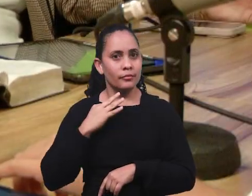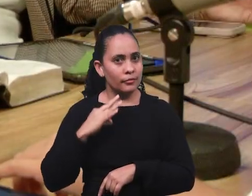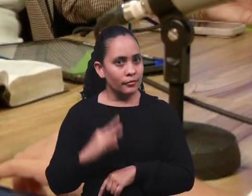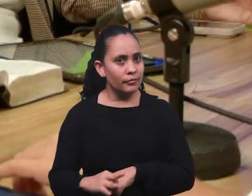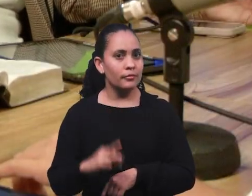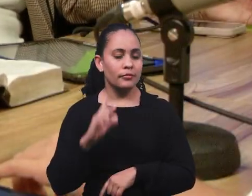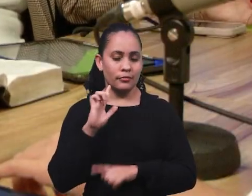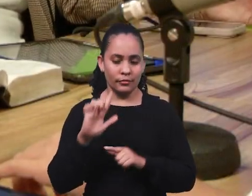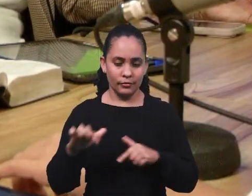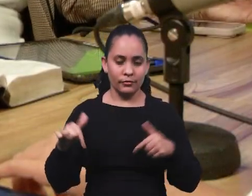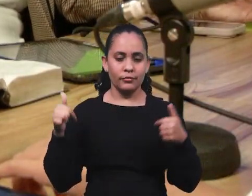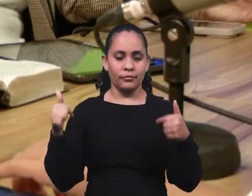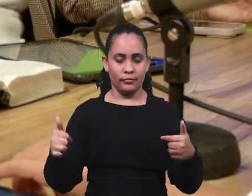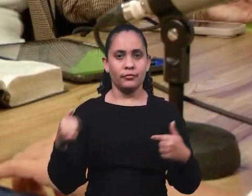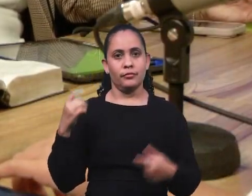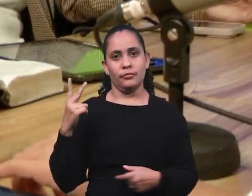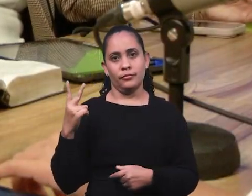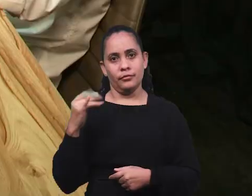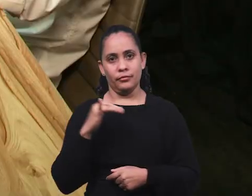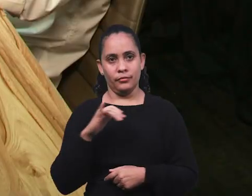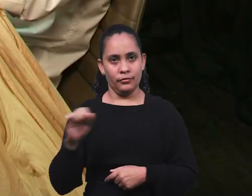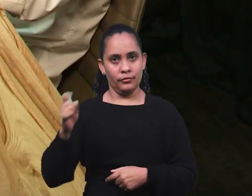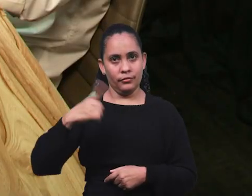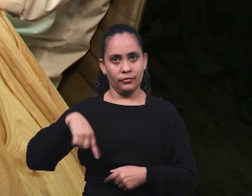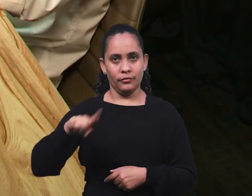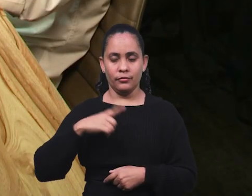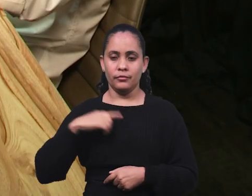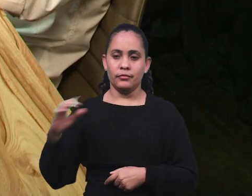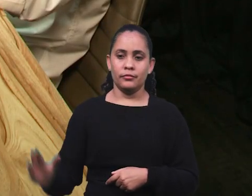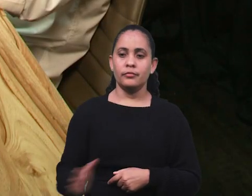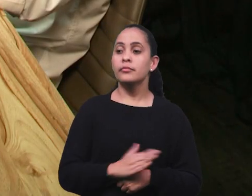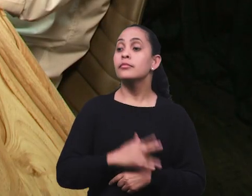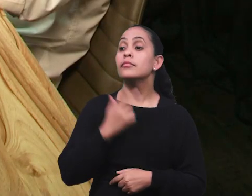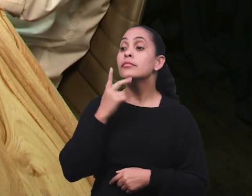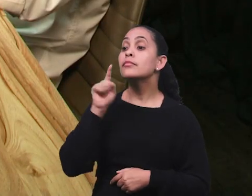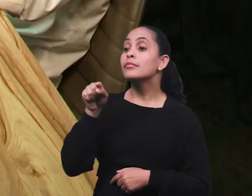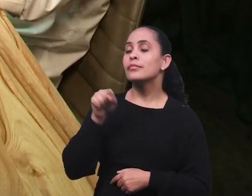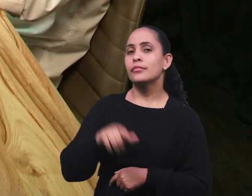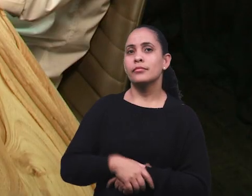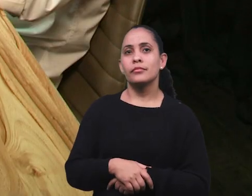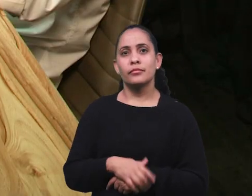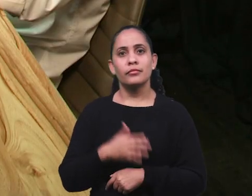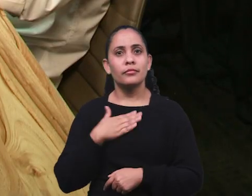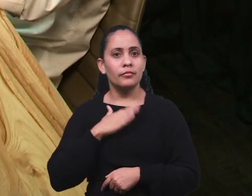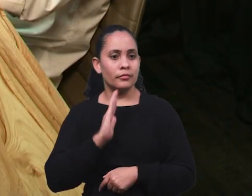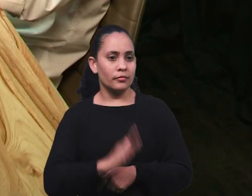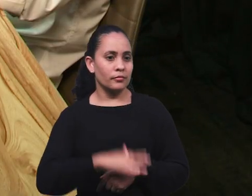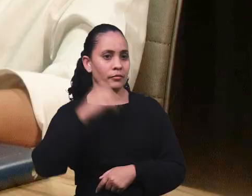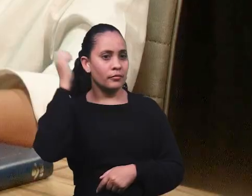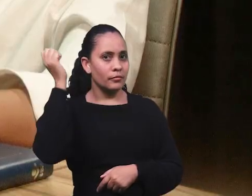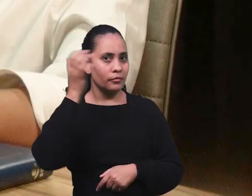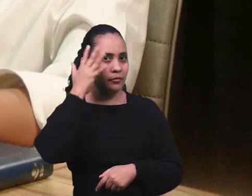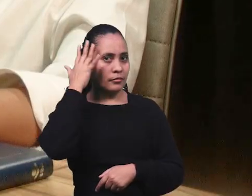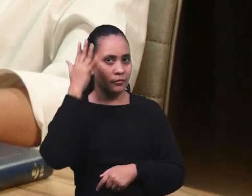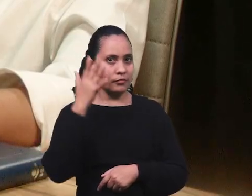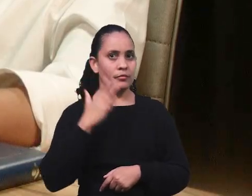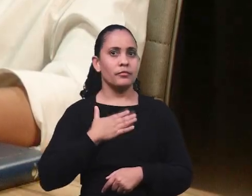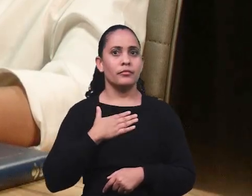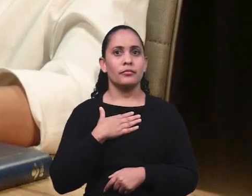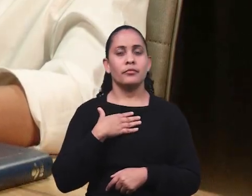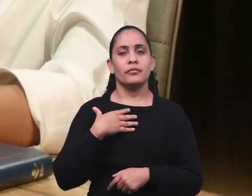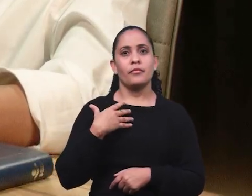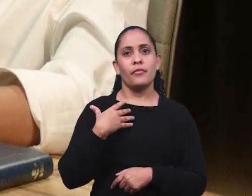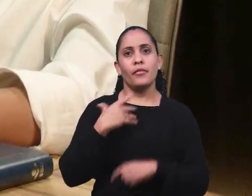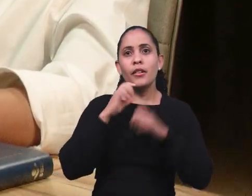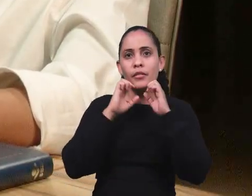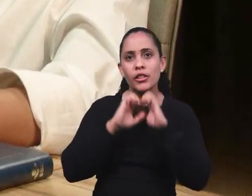Exatamente. Ele vai operar. É Tremendo. mesmo. E você, Elisa? Conta pra gente. Olha, eu já tive uma visão na época da